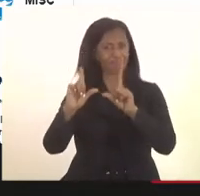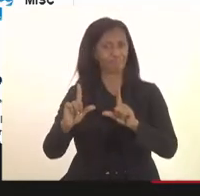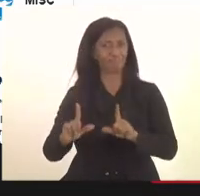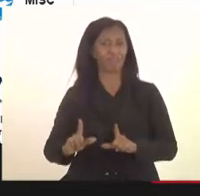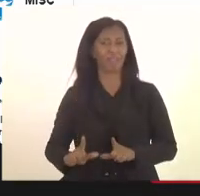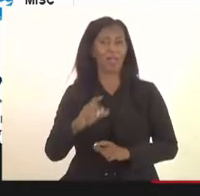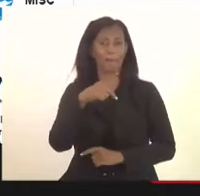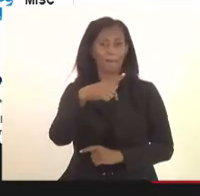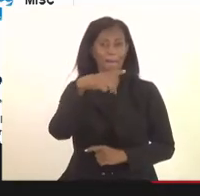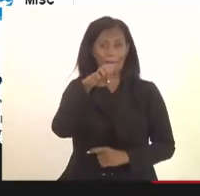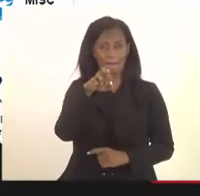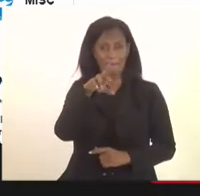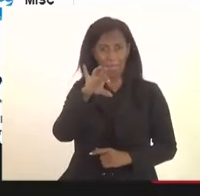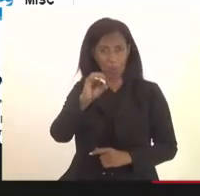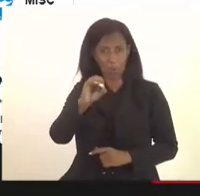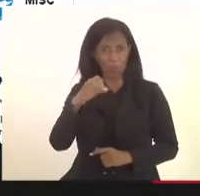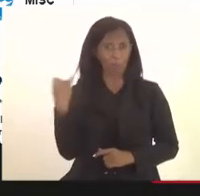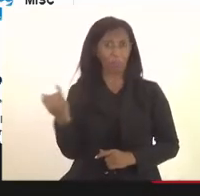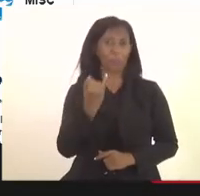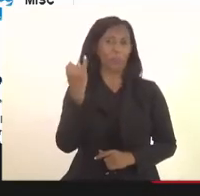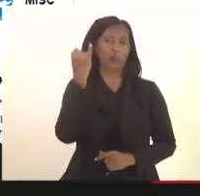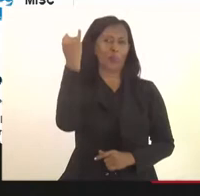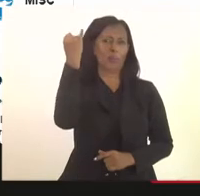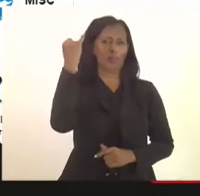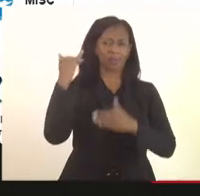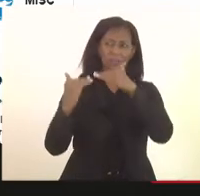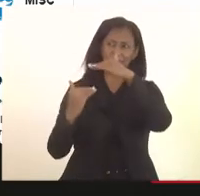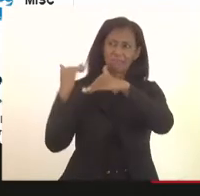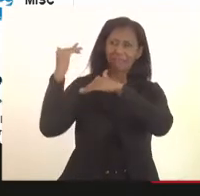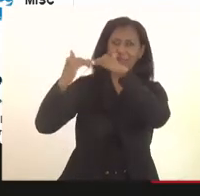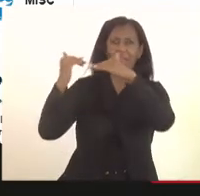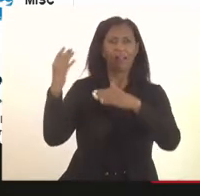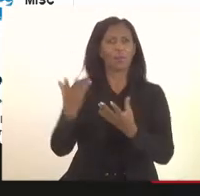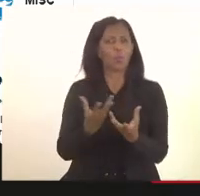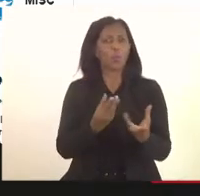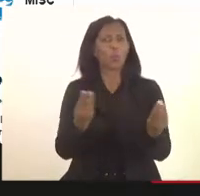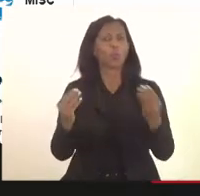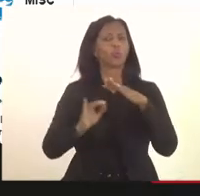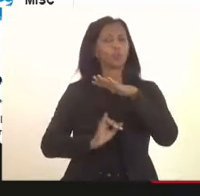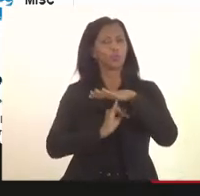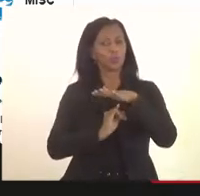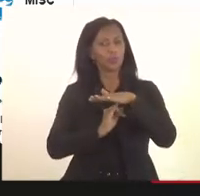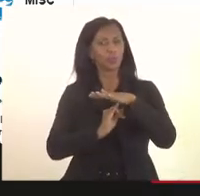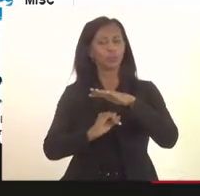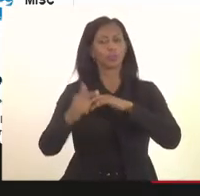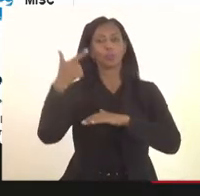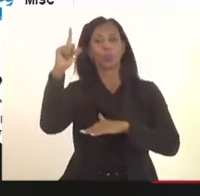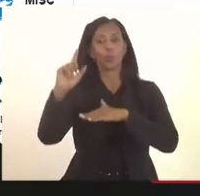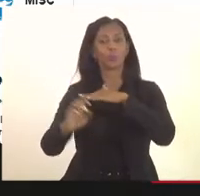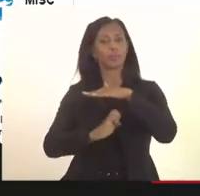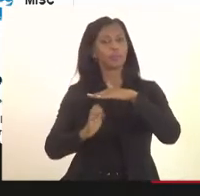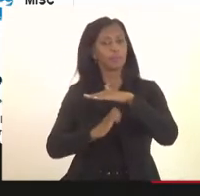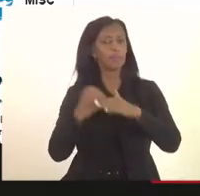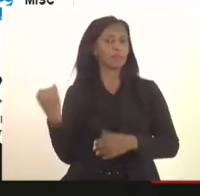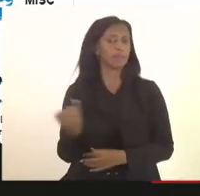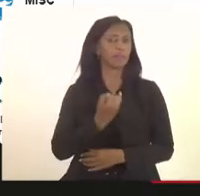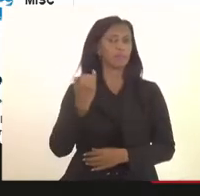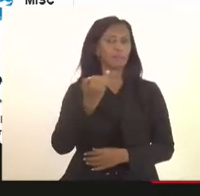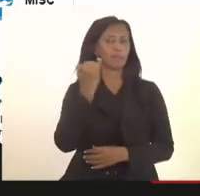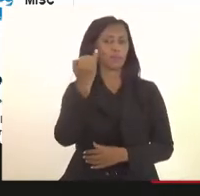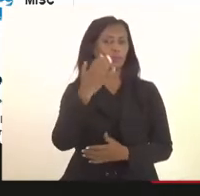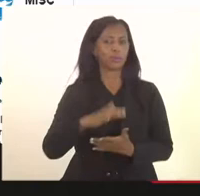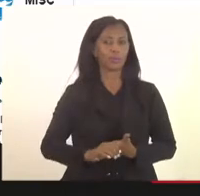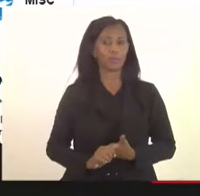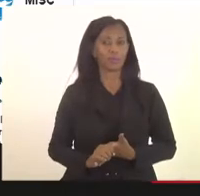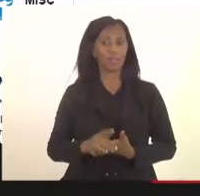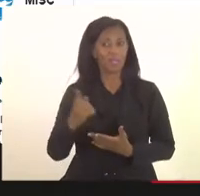conta do papel que ela desempenhava na Malásia, ela tem uma série de institutos e outras instituições e outras empresas importantes que têm a ver com